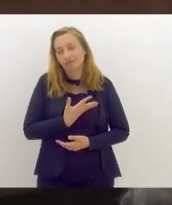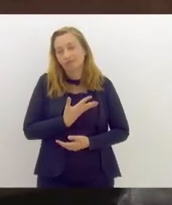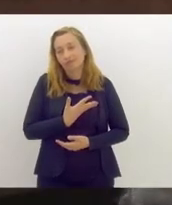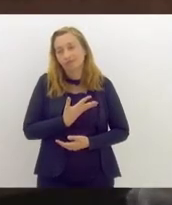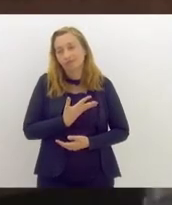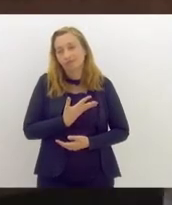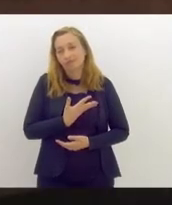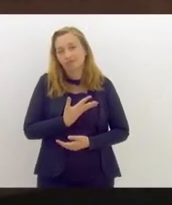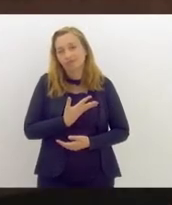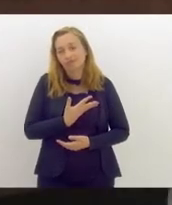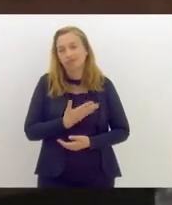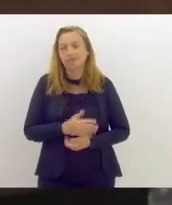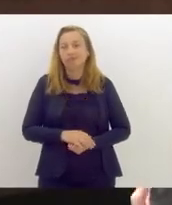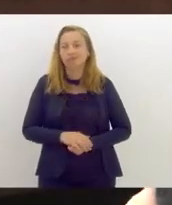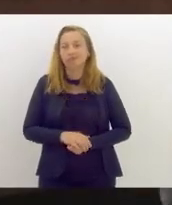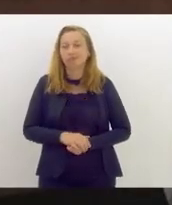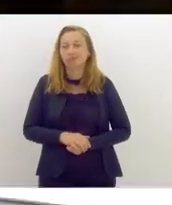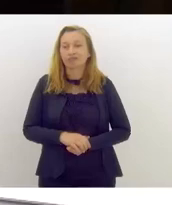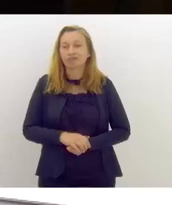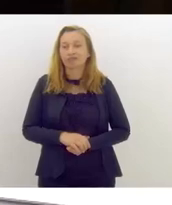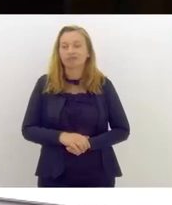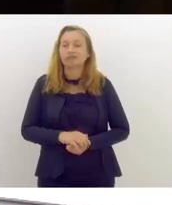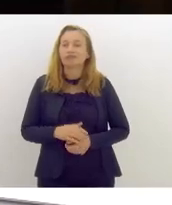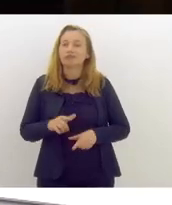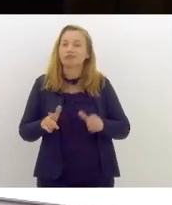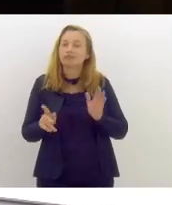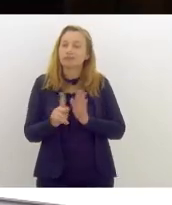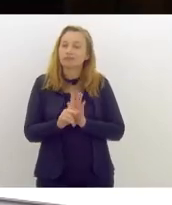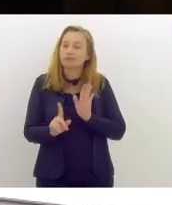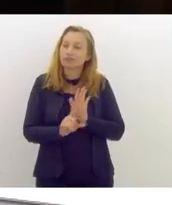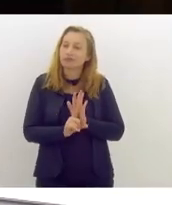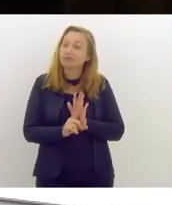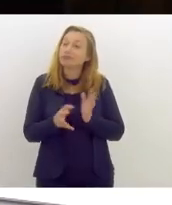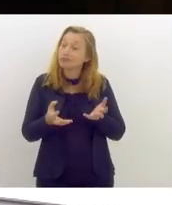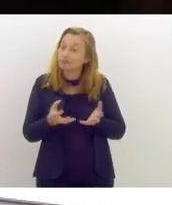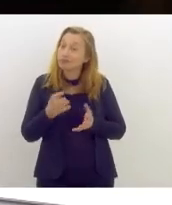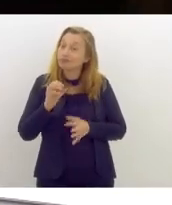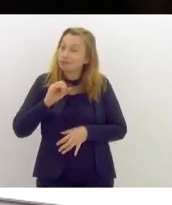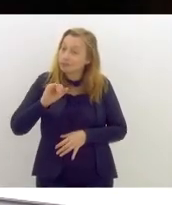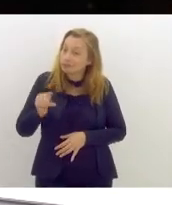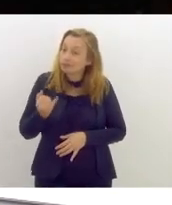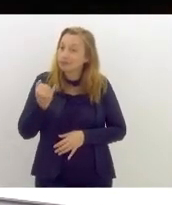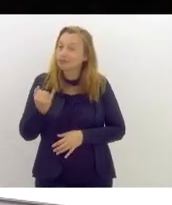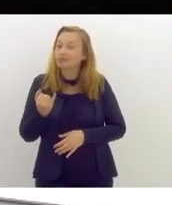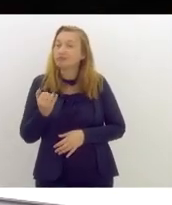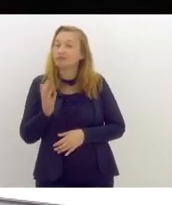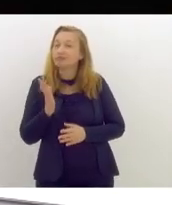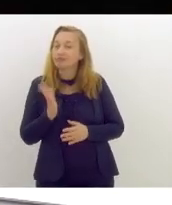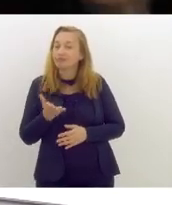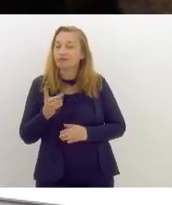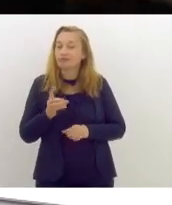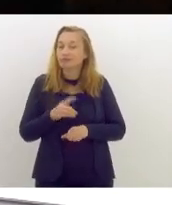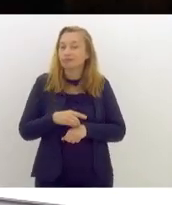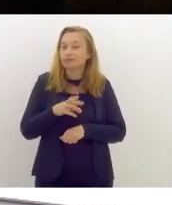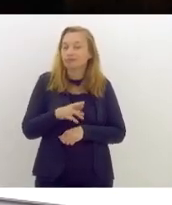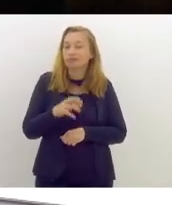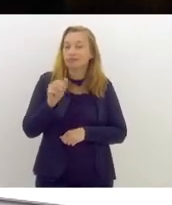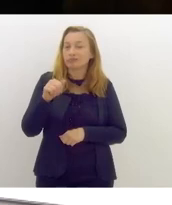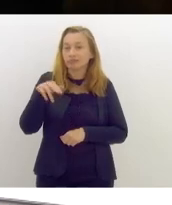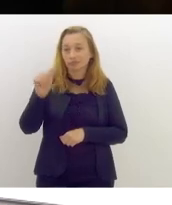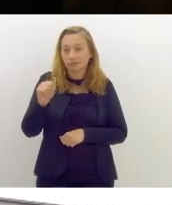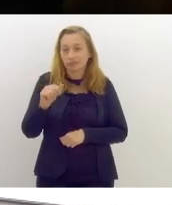para a existência desse projeto de lei e quero aproveitar já que a doutora Ana Basílio